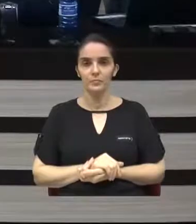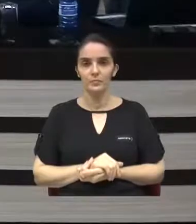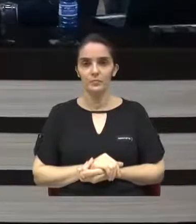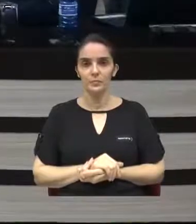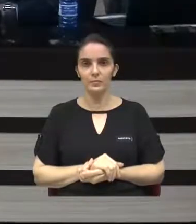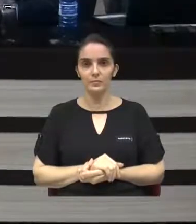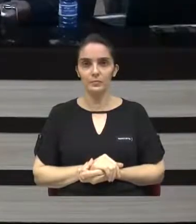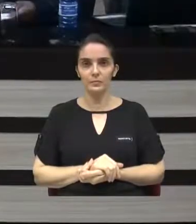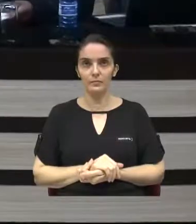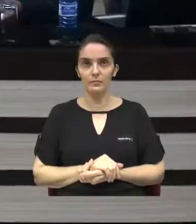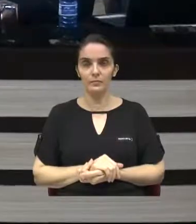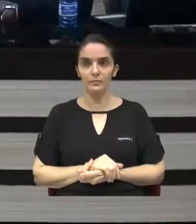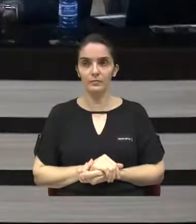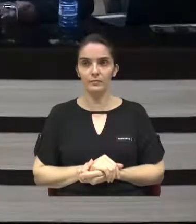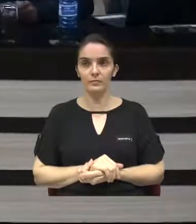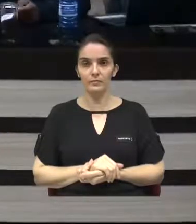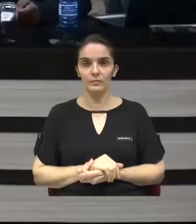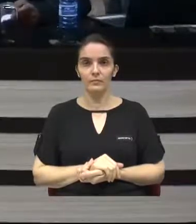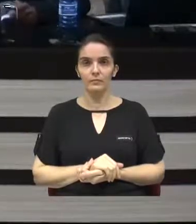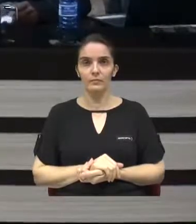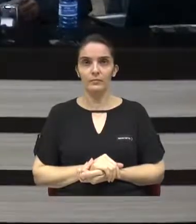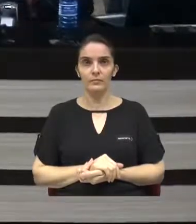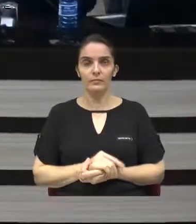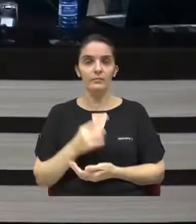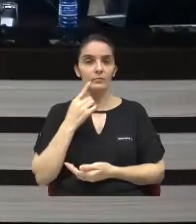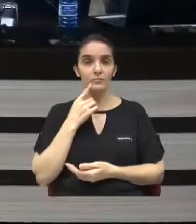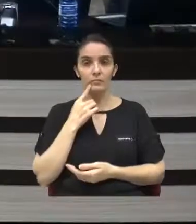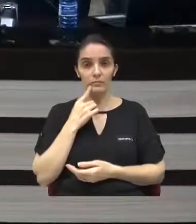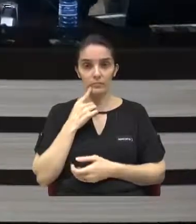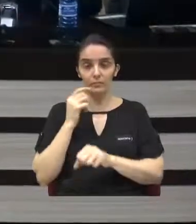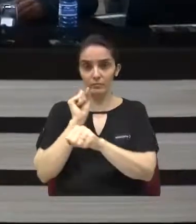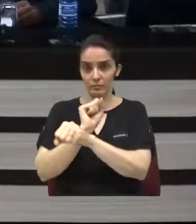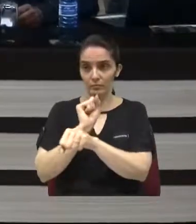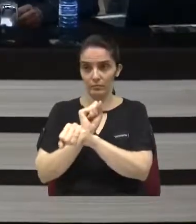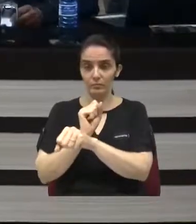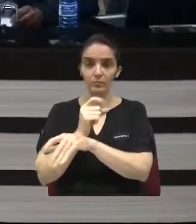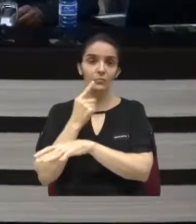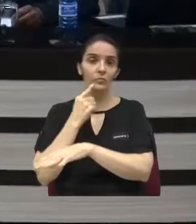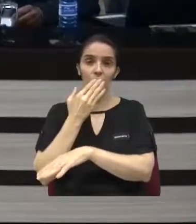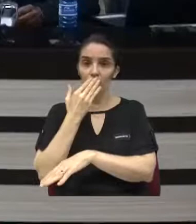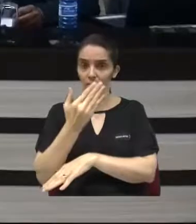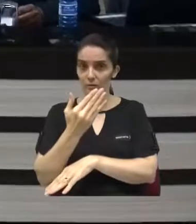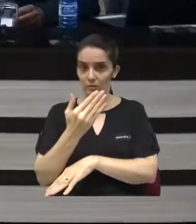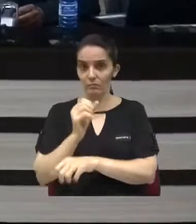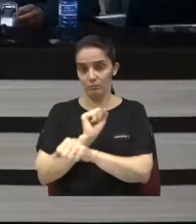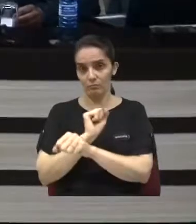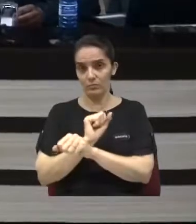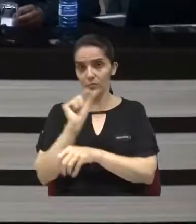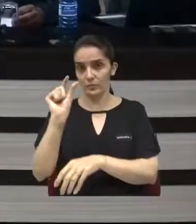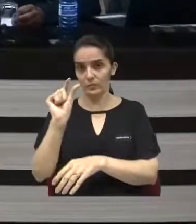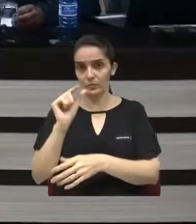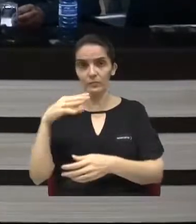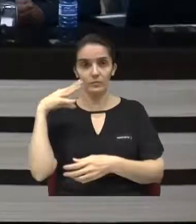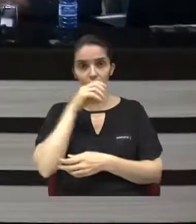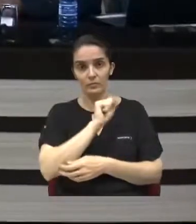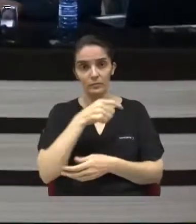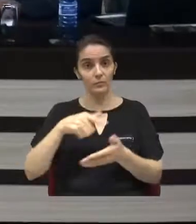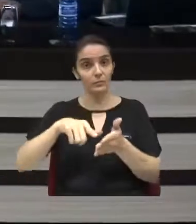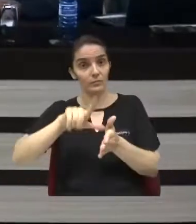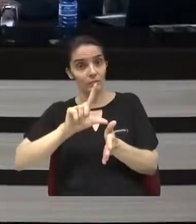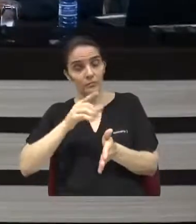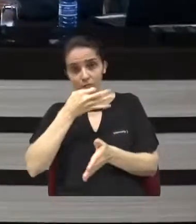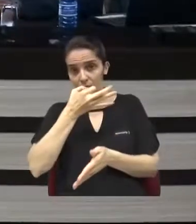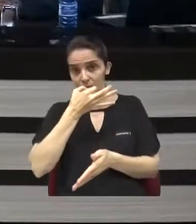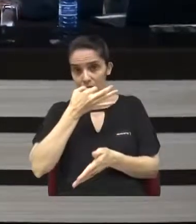Questão de ordem, senhor presidente. Vereador, eu já vou dar questão de ordem, ele só vai ler o parecer agora. Só rapidinho antes do parecer,